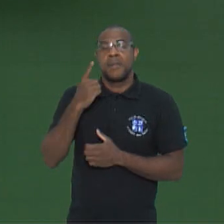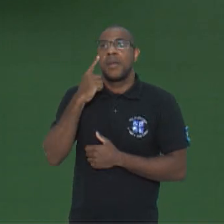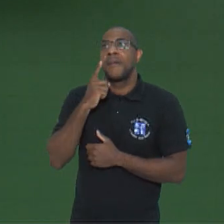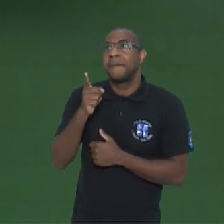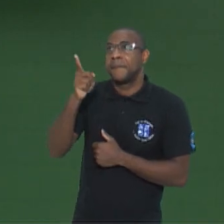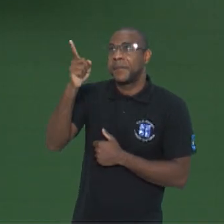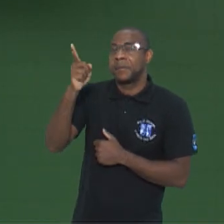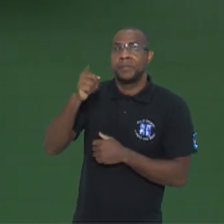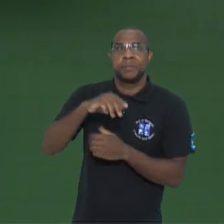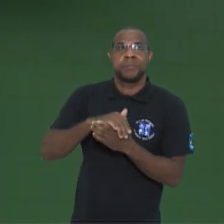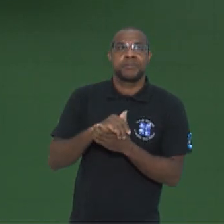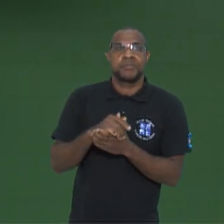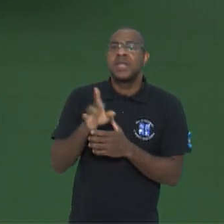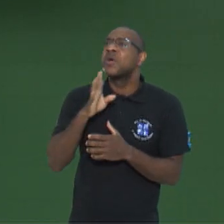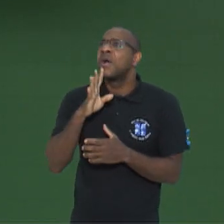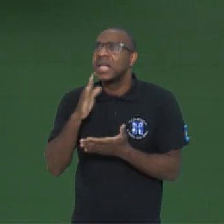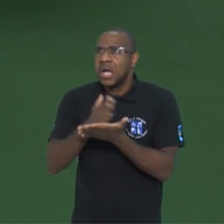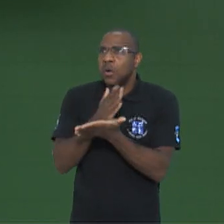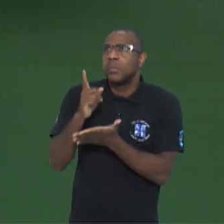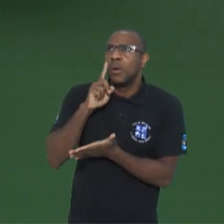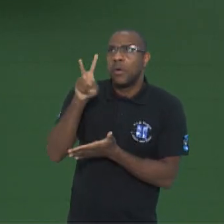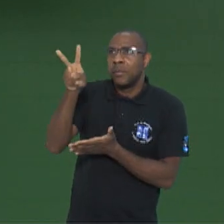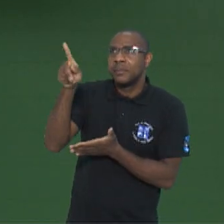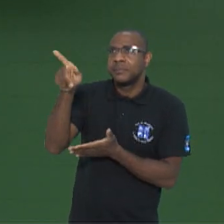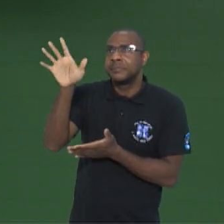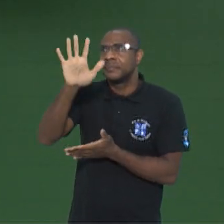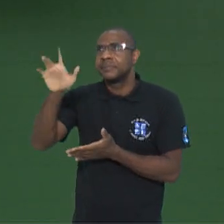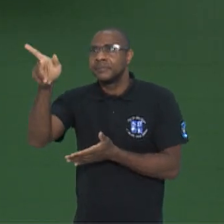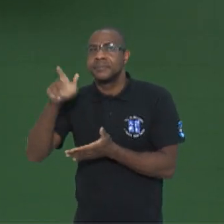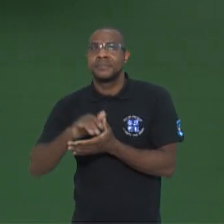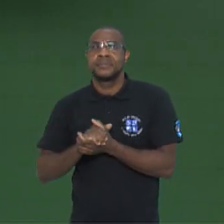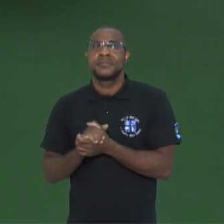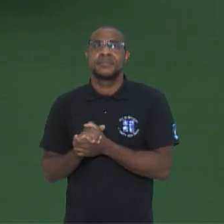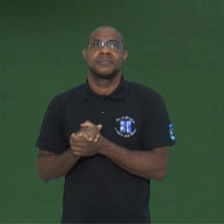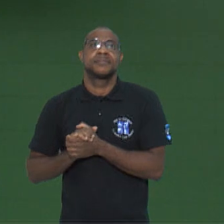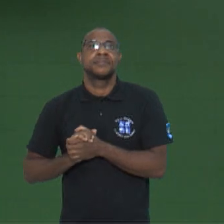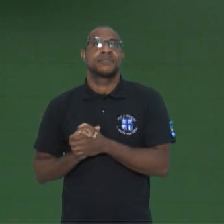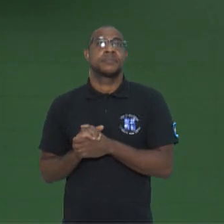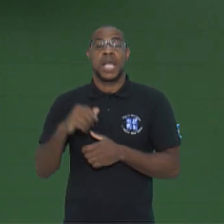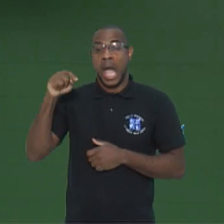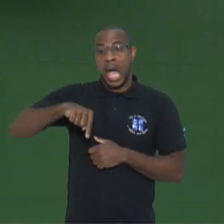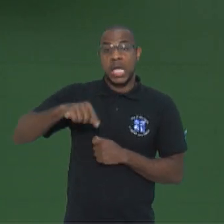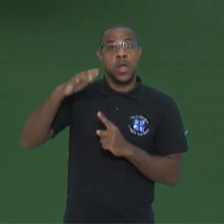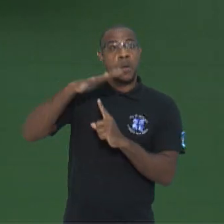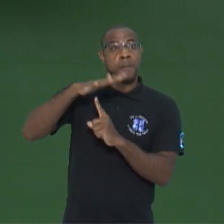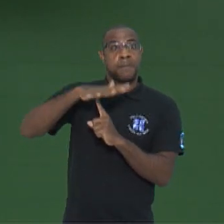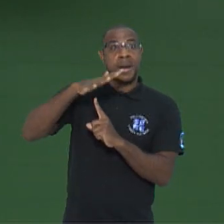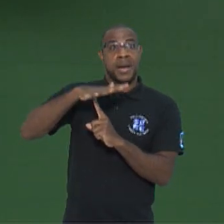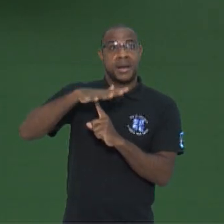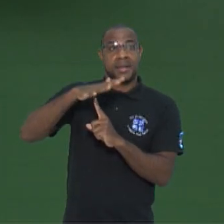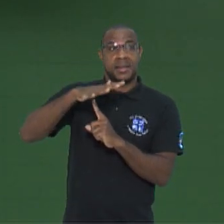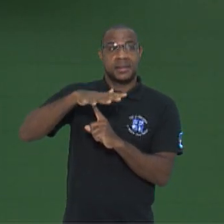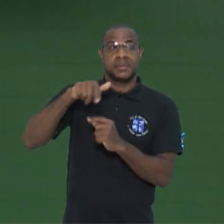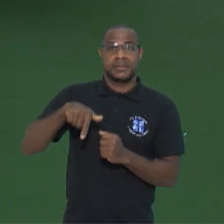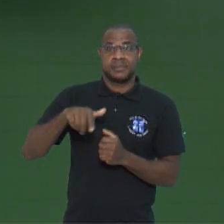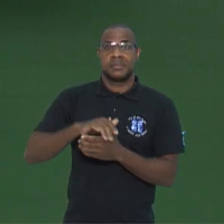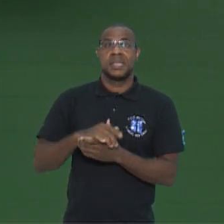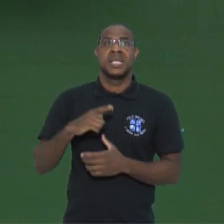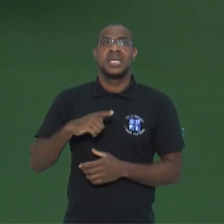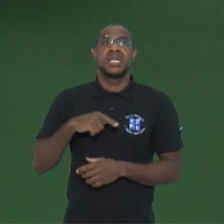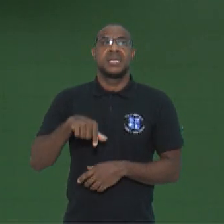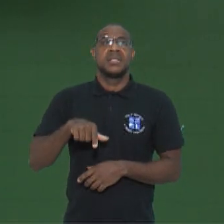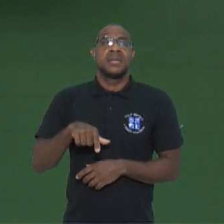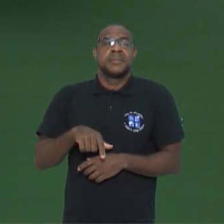delas, talvez você conheça alguma inclusive. Falando agora das montanhas do Paraná, temos duas montanhas bem